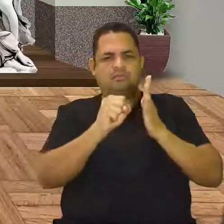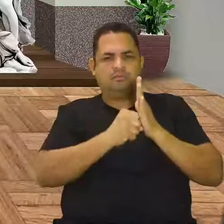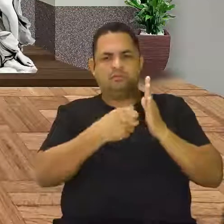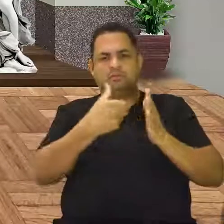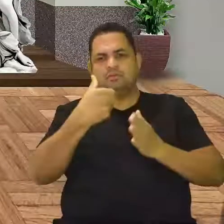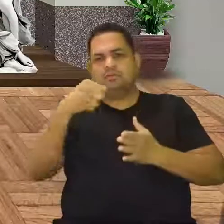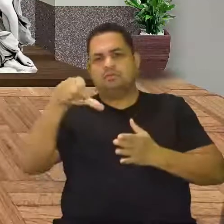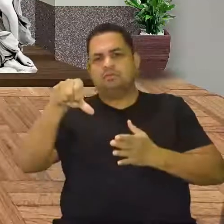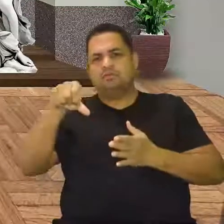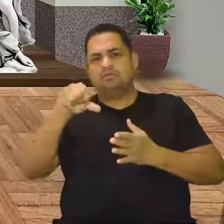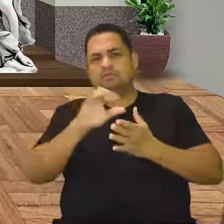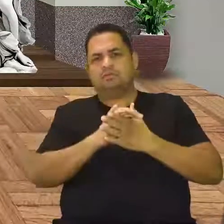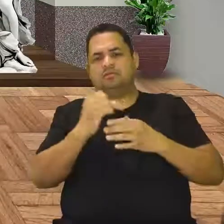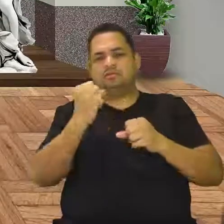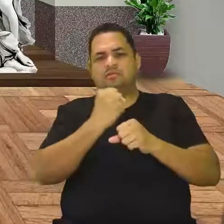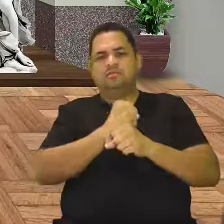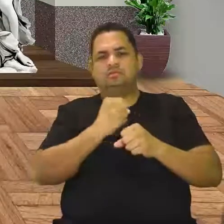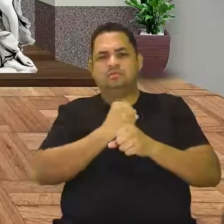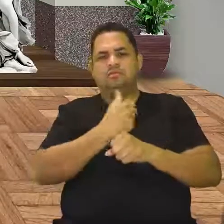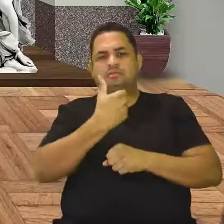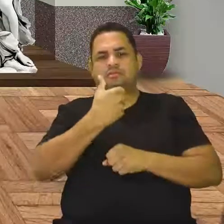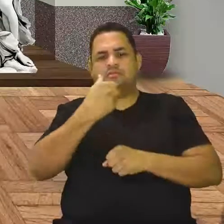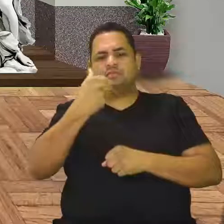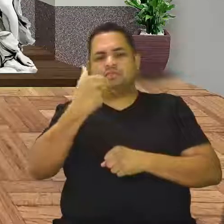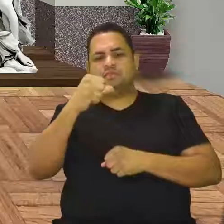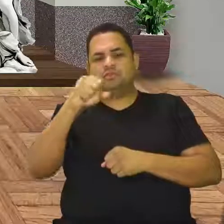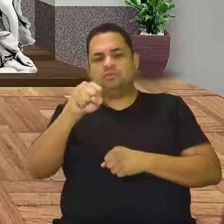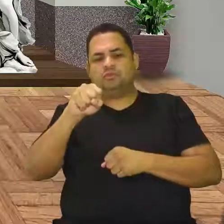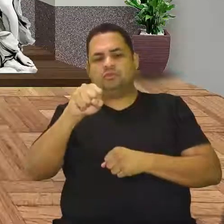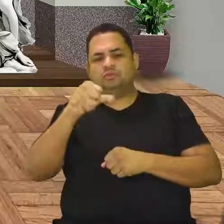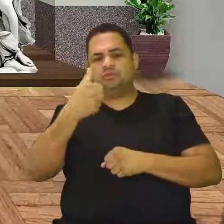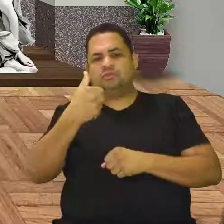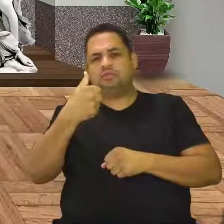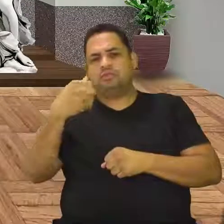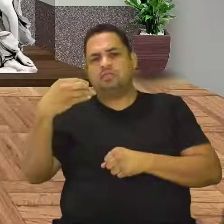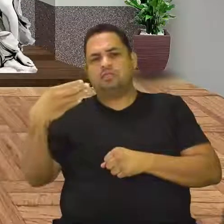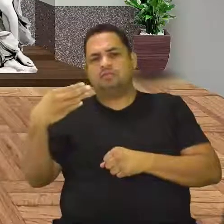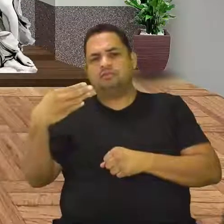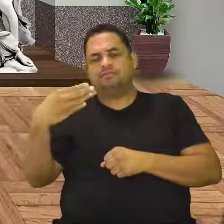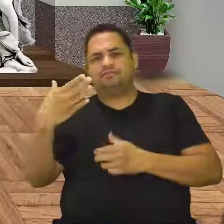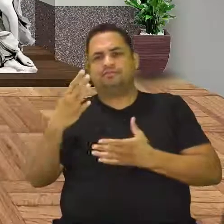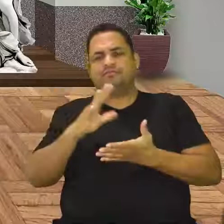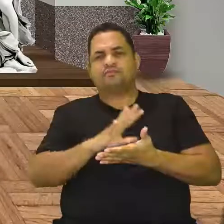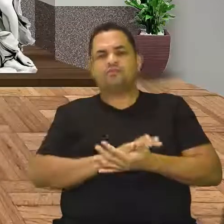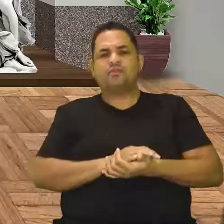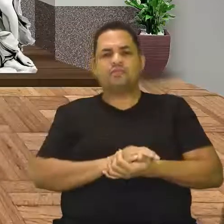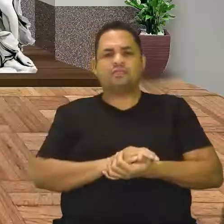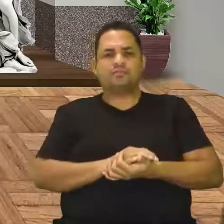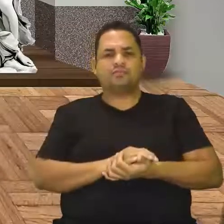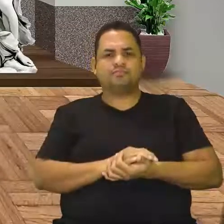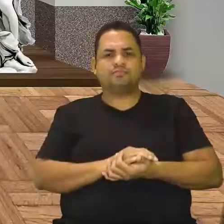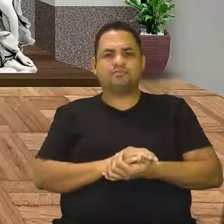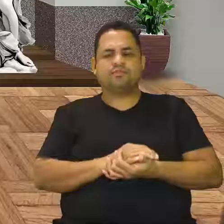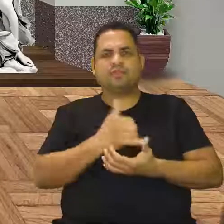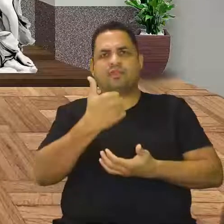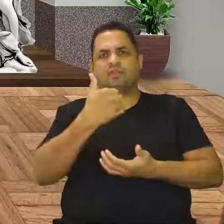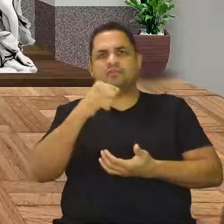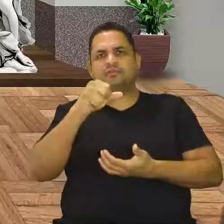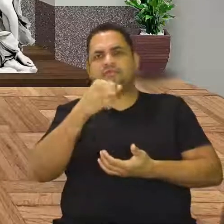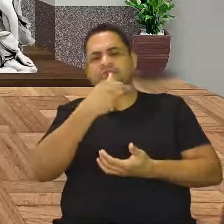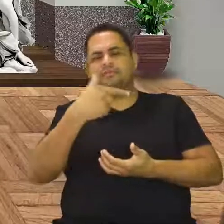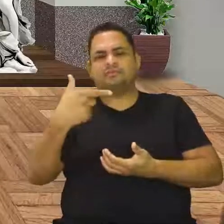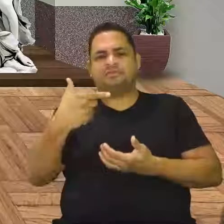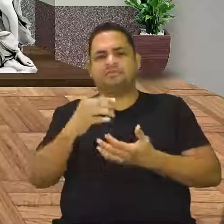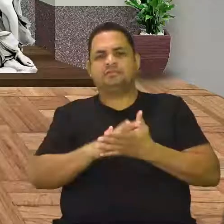lá no ano de 1814 não foi memória nossas hitosi